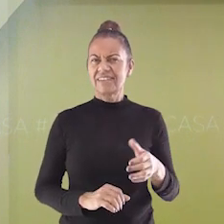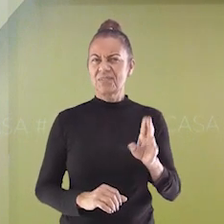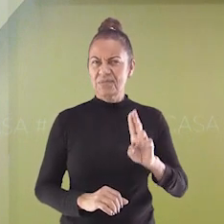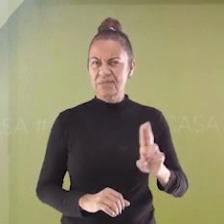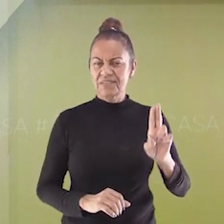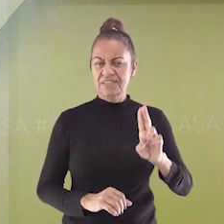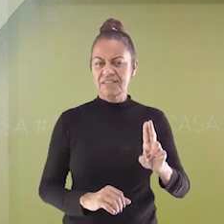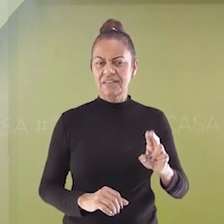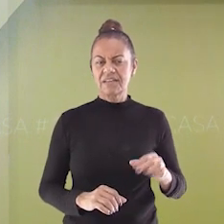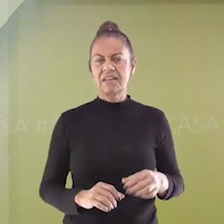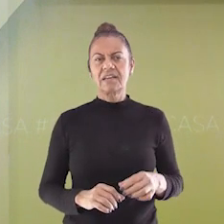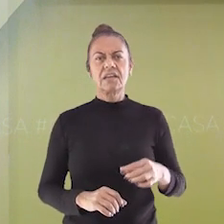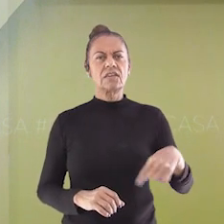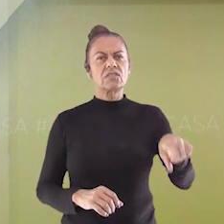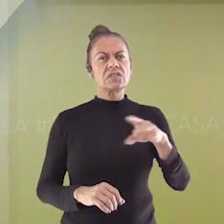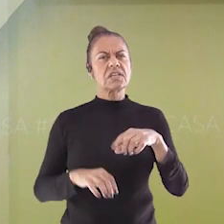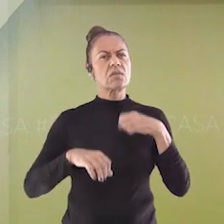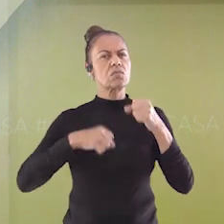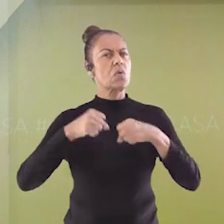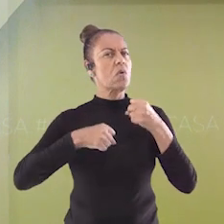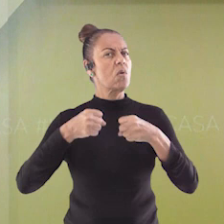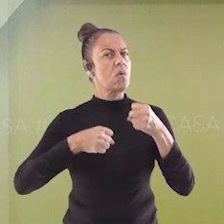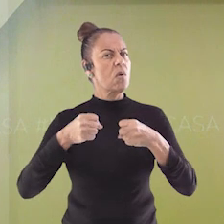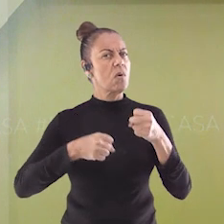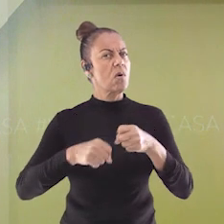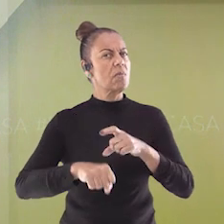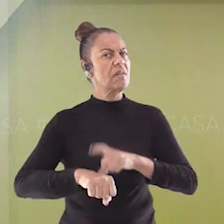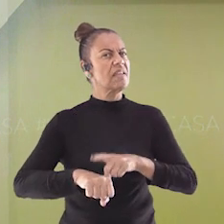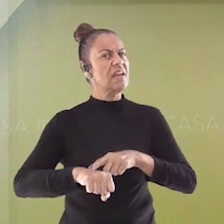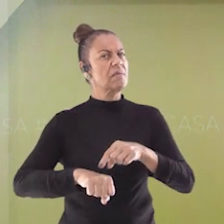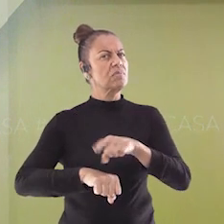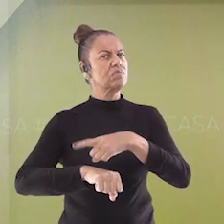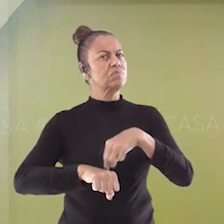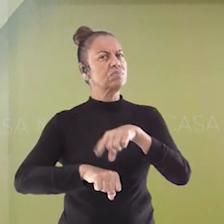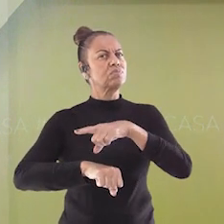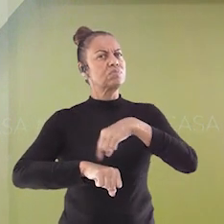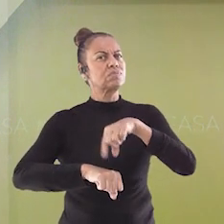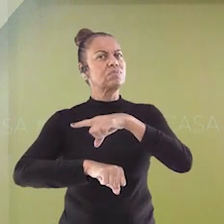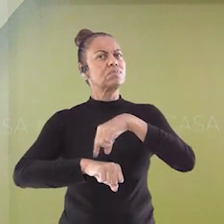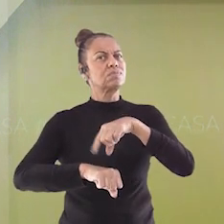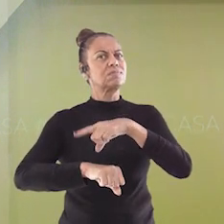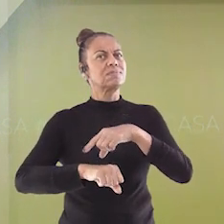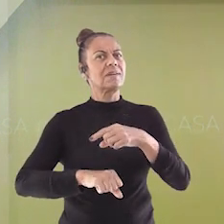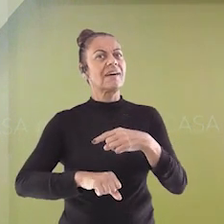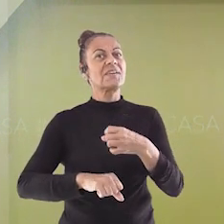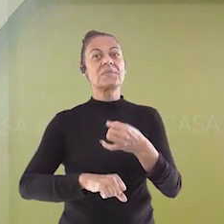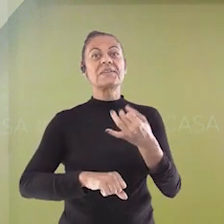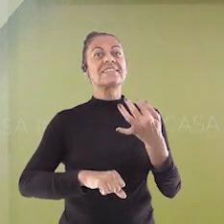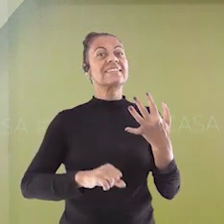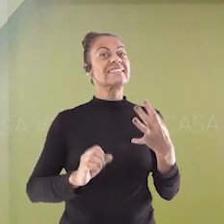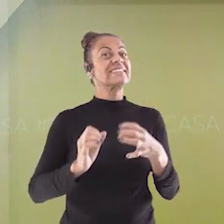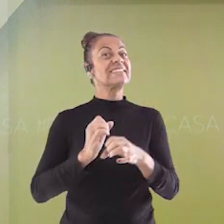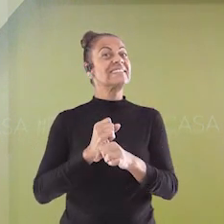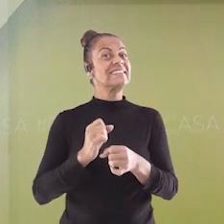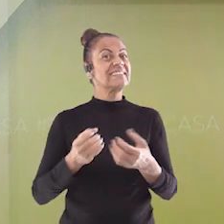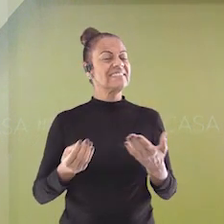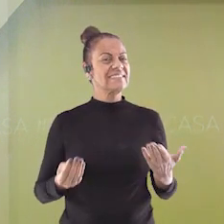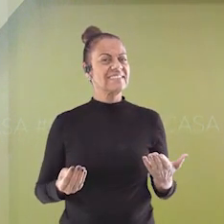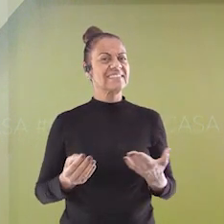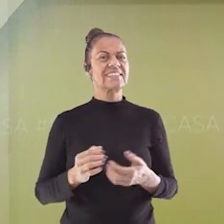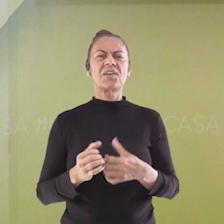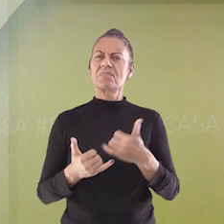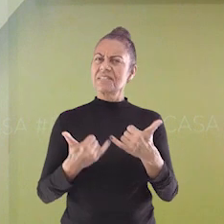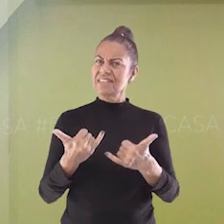Quanto tempo você leva em uma corrida? Passe a brincar assim. Estudantes, agora peço para que você registre sua